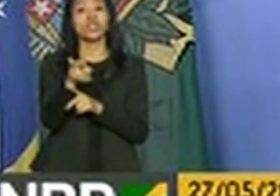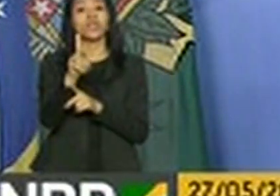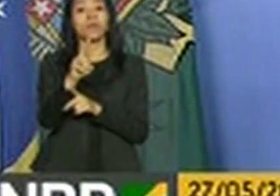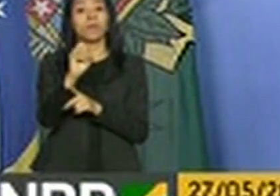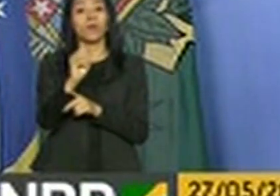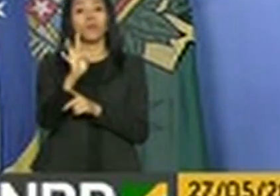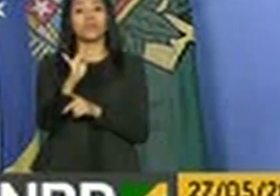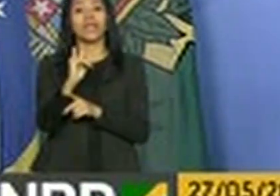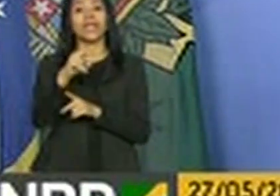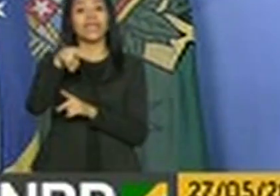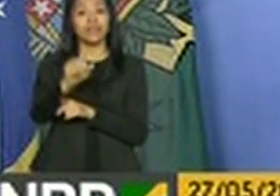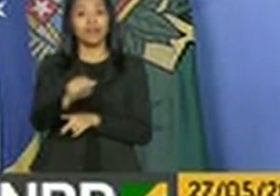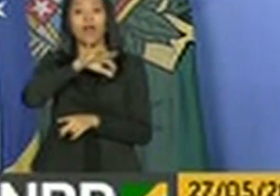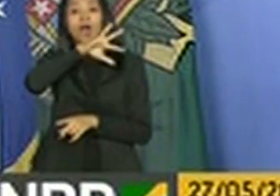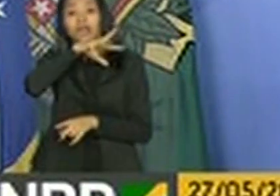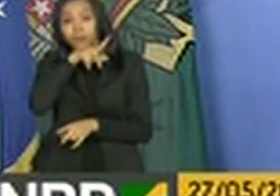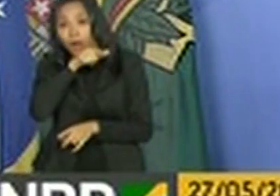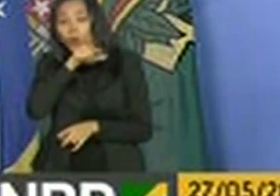dados